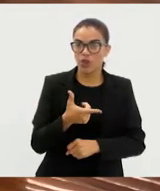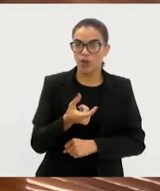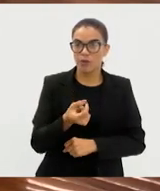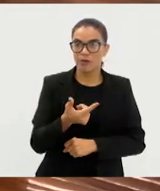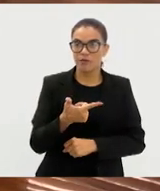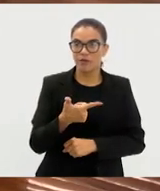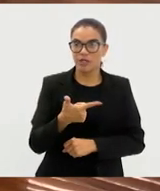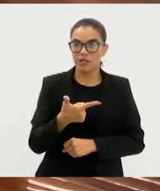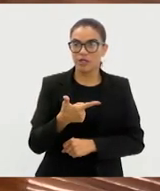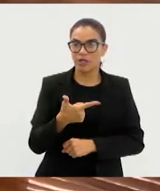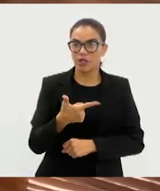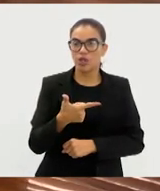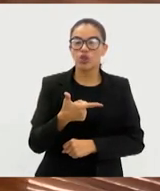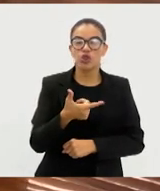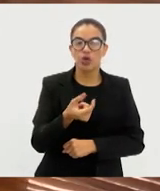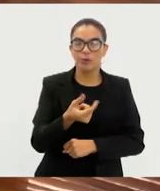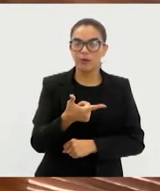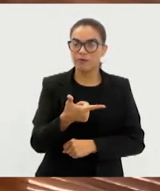2028. Hein?